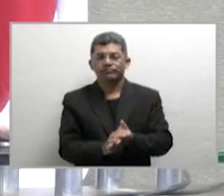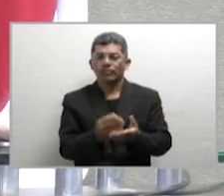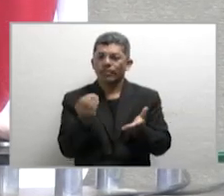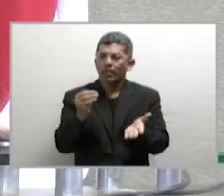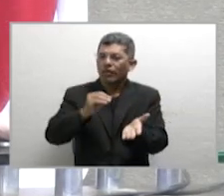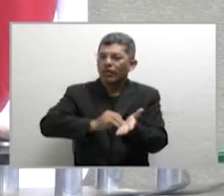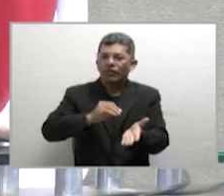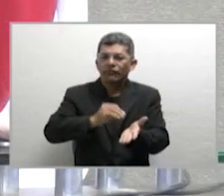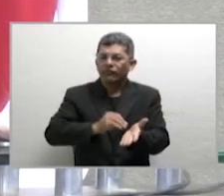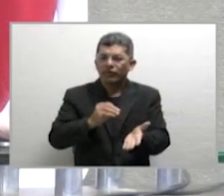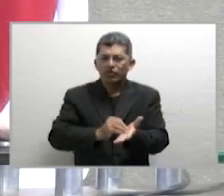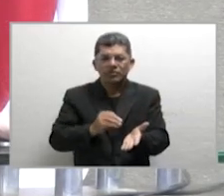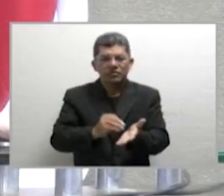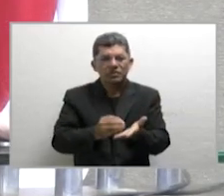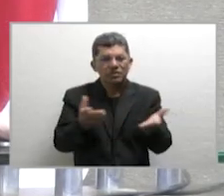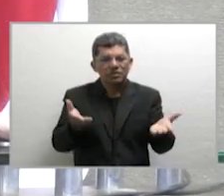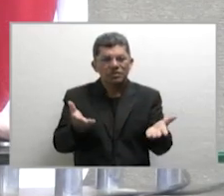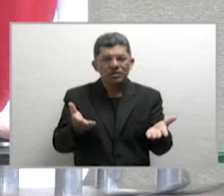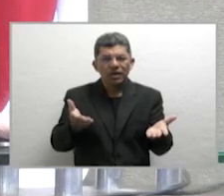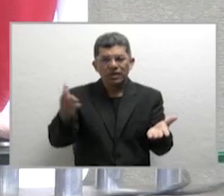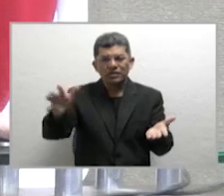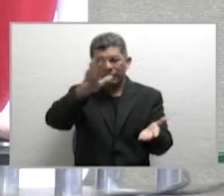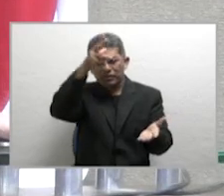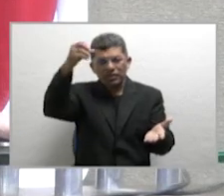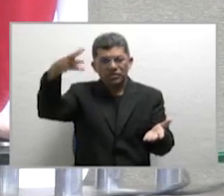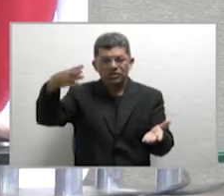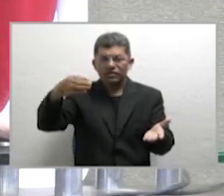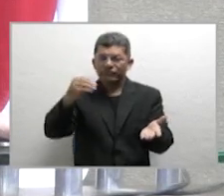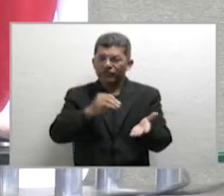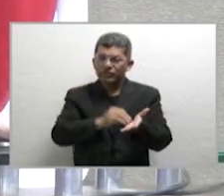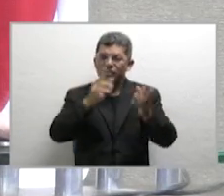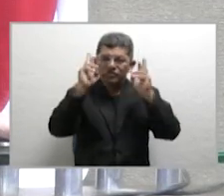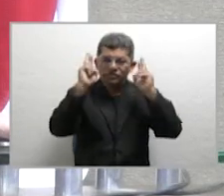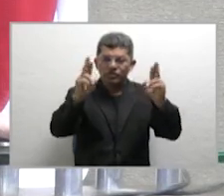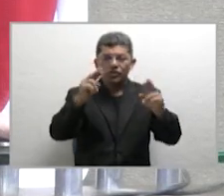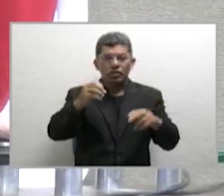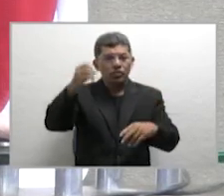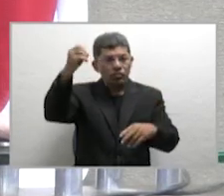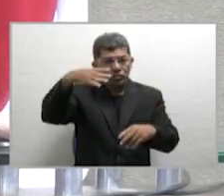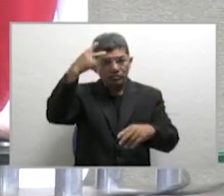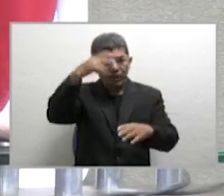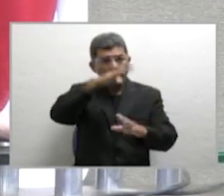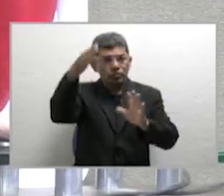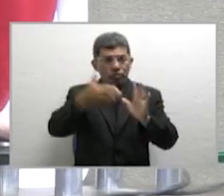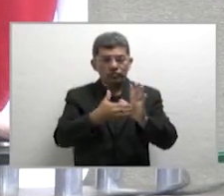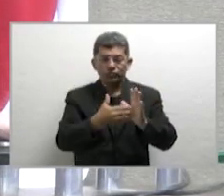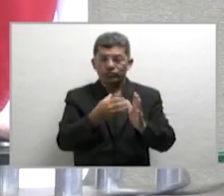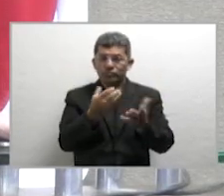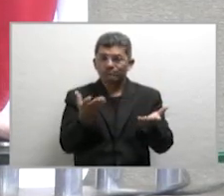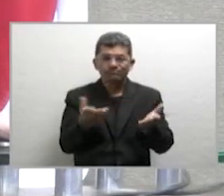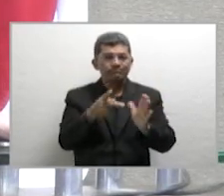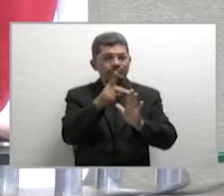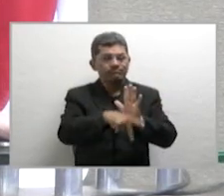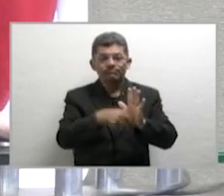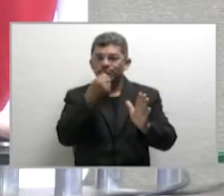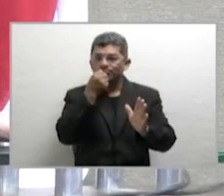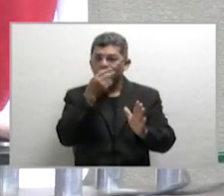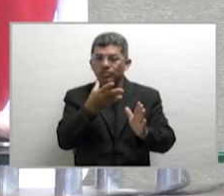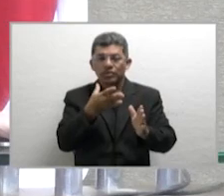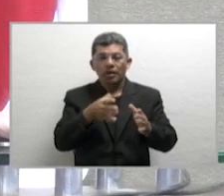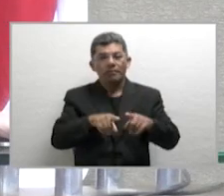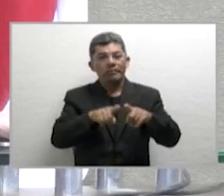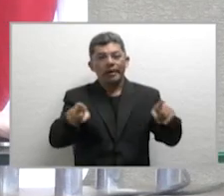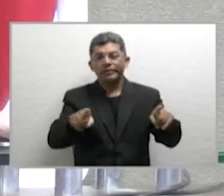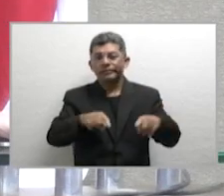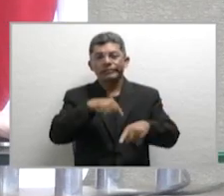falta do descaso que a Amazonas Energia tem com o interior do estado do Amazonas. O Luz para Todos foi um grande projeto que,